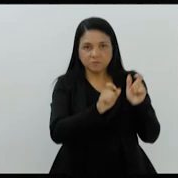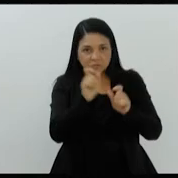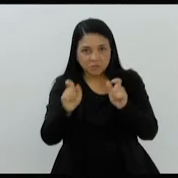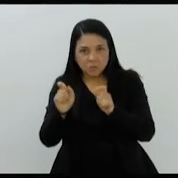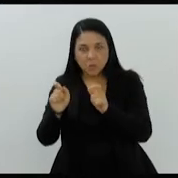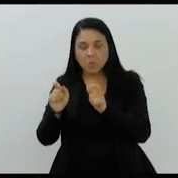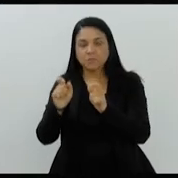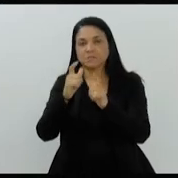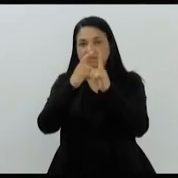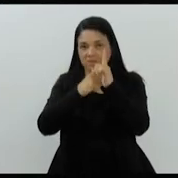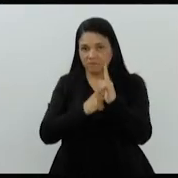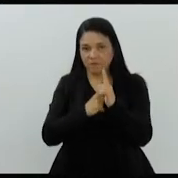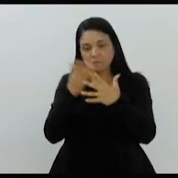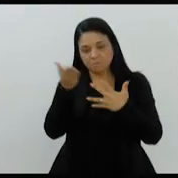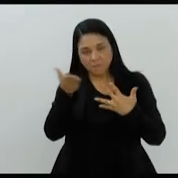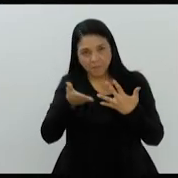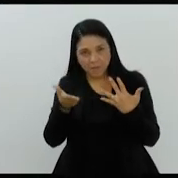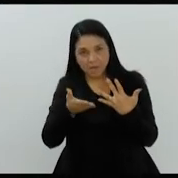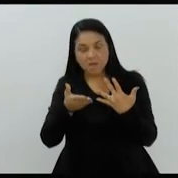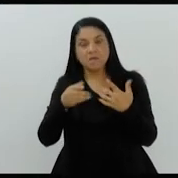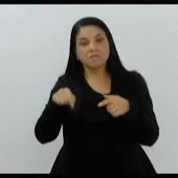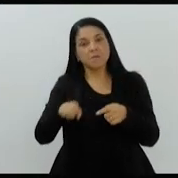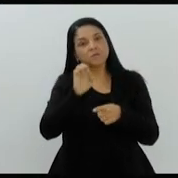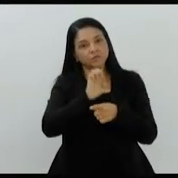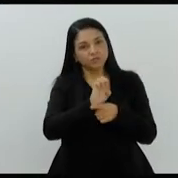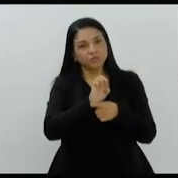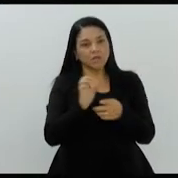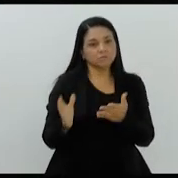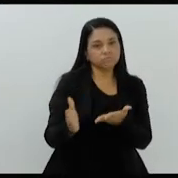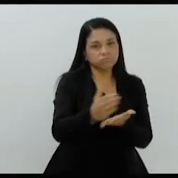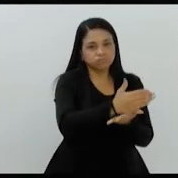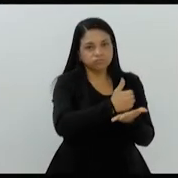para o Estado, que aumentará a arrecadação.